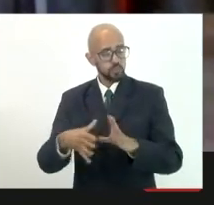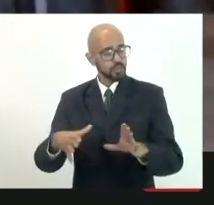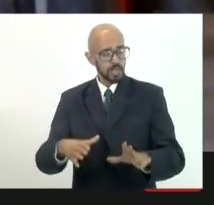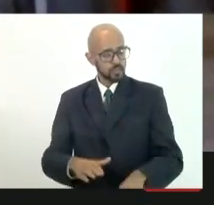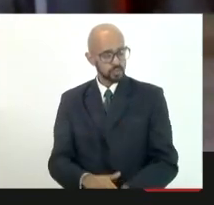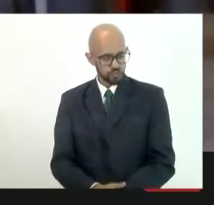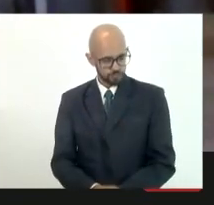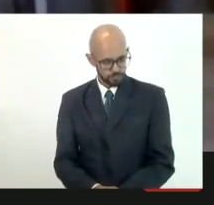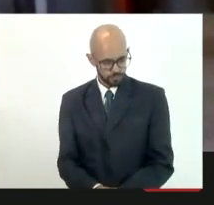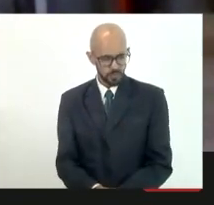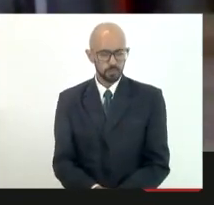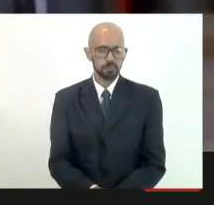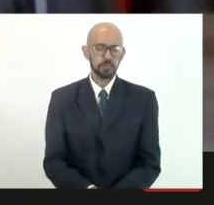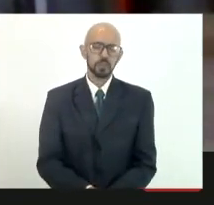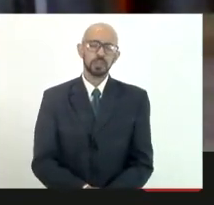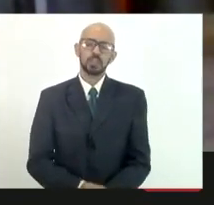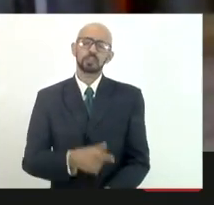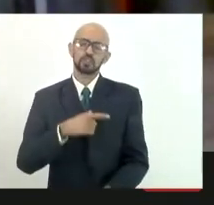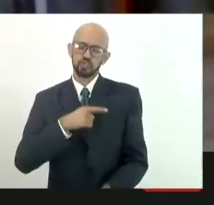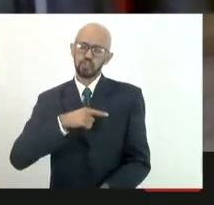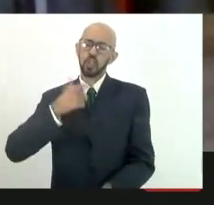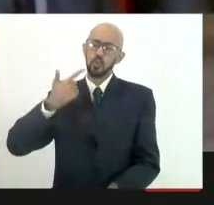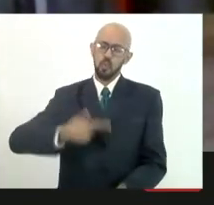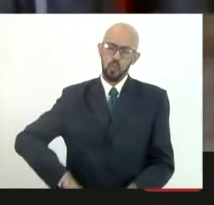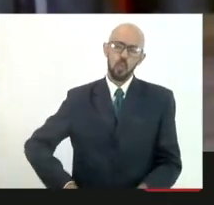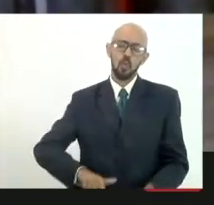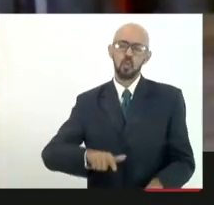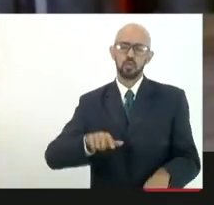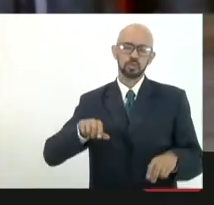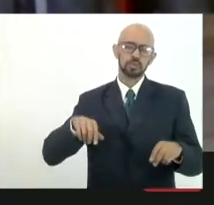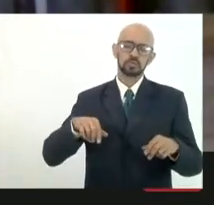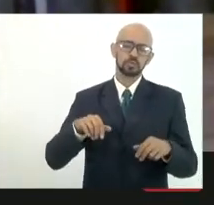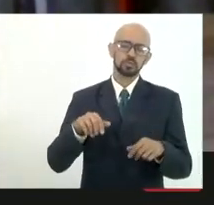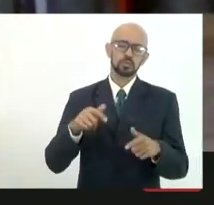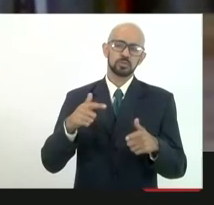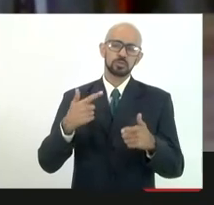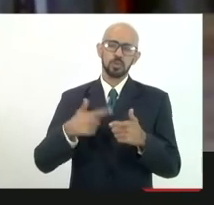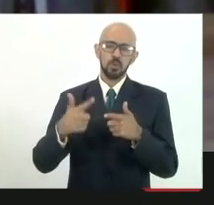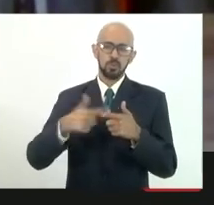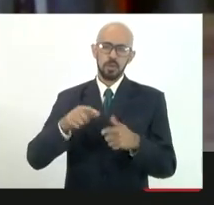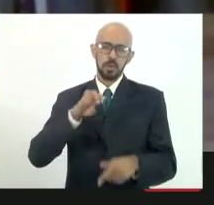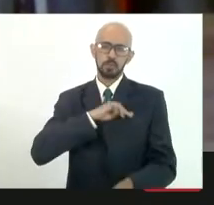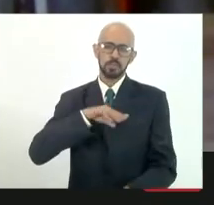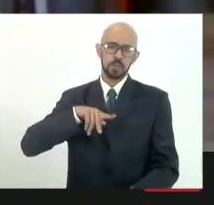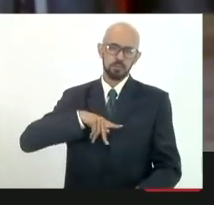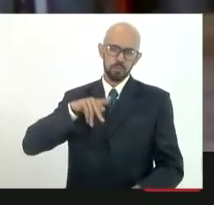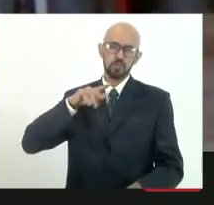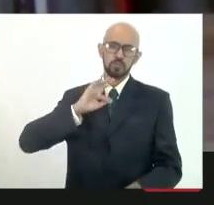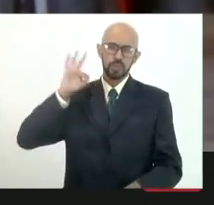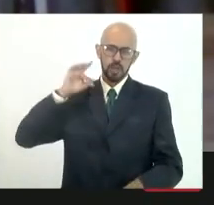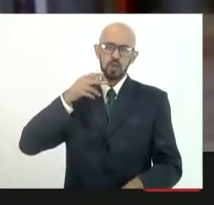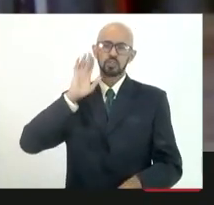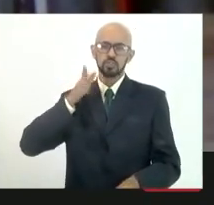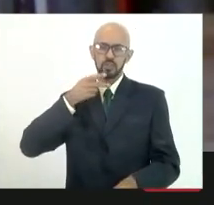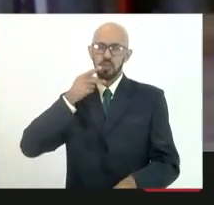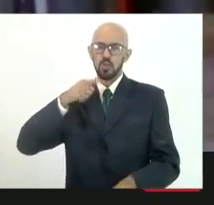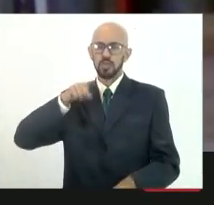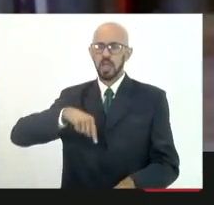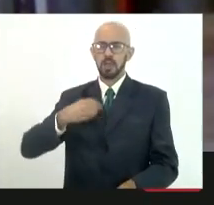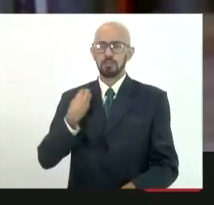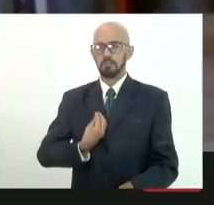outro ponto que lá no Ministério Público nós implementamos e foi muito interessante, que é a participação. Com